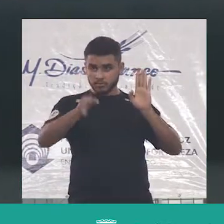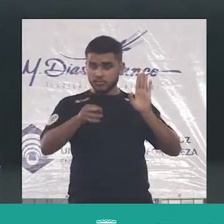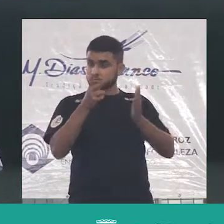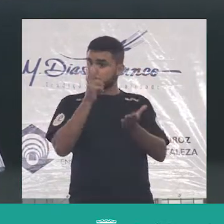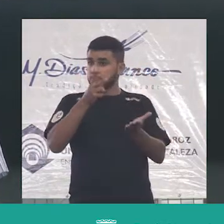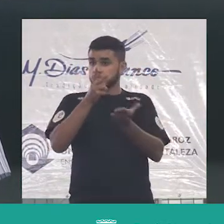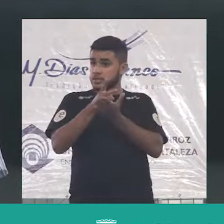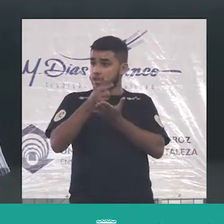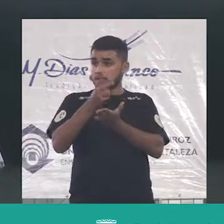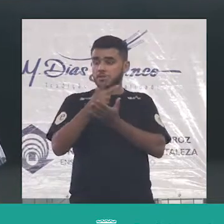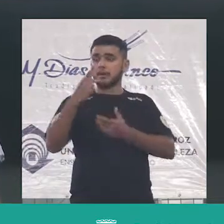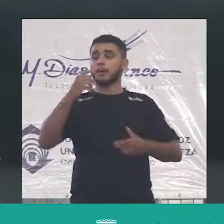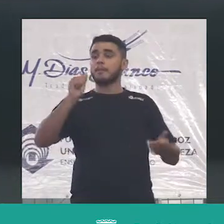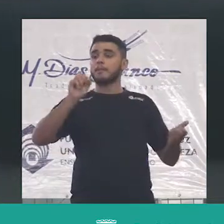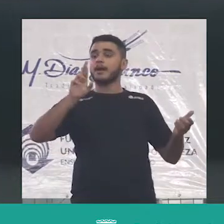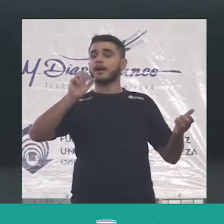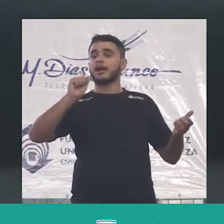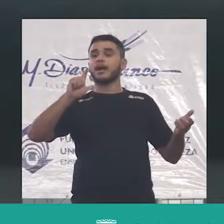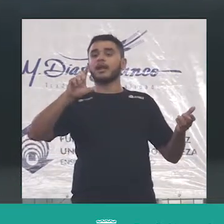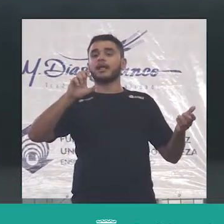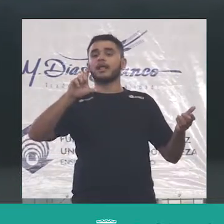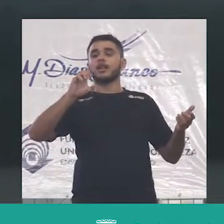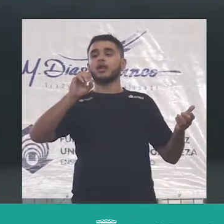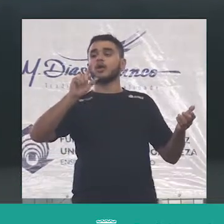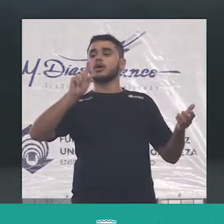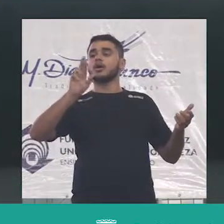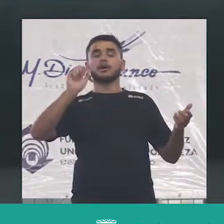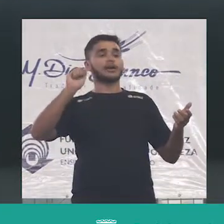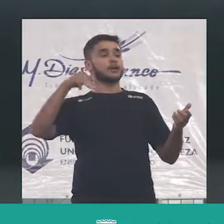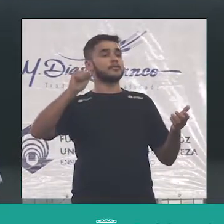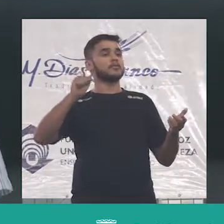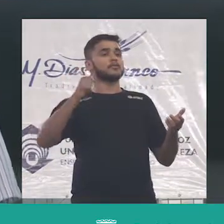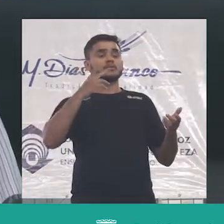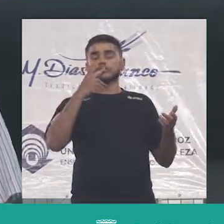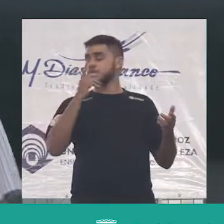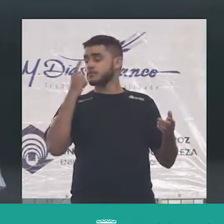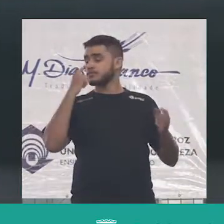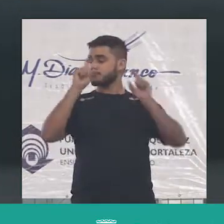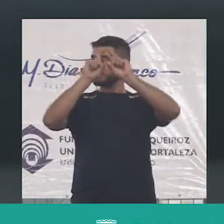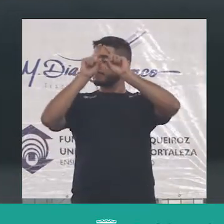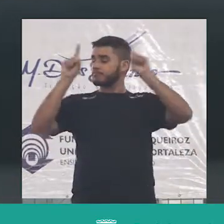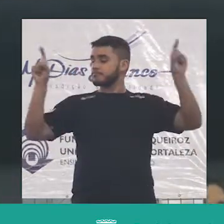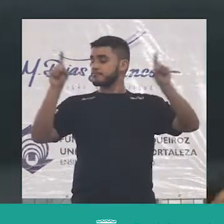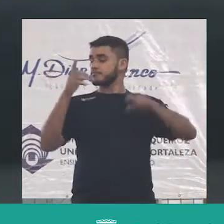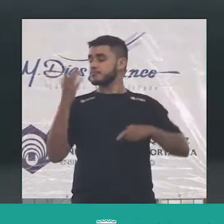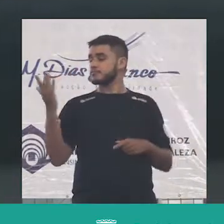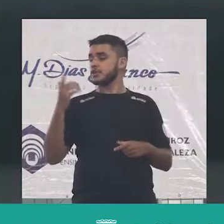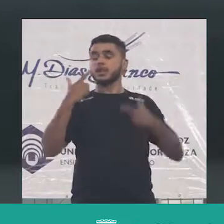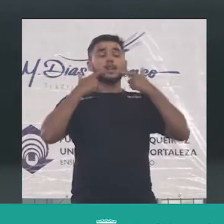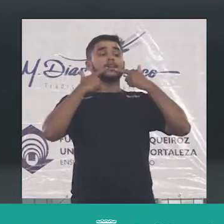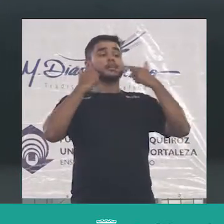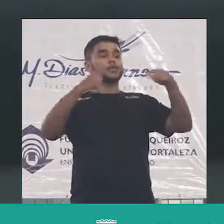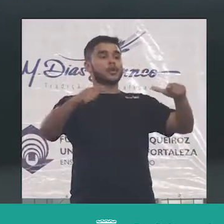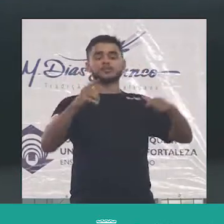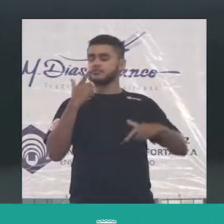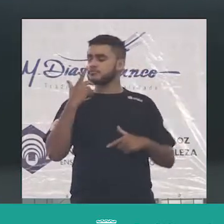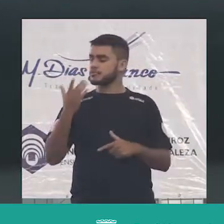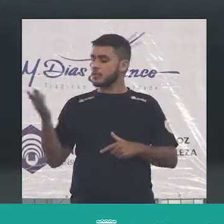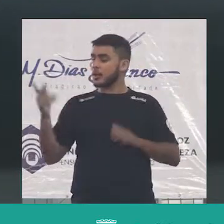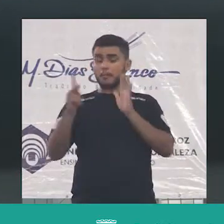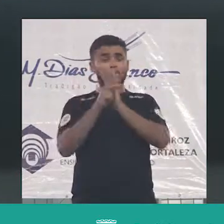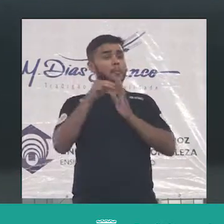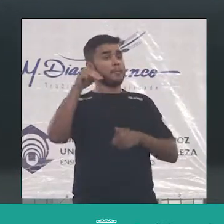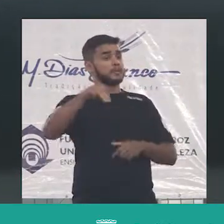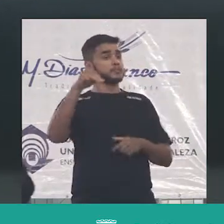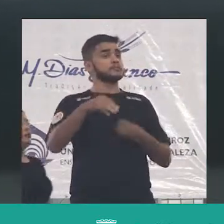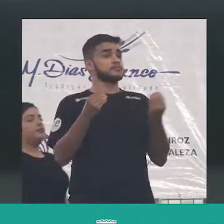aí? Estão notando? Ó? Olha o que está escrito lá em cima, lá no topo da página. Linguagem. Linguagem matemática. É isso